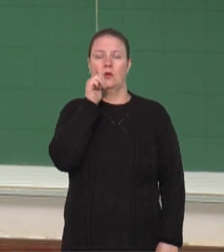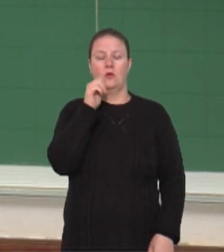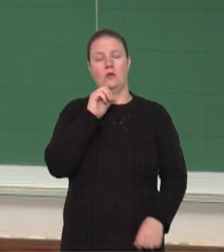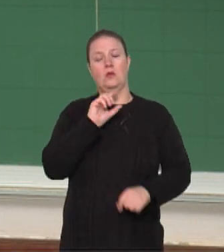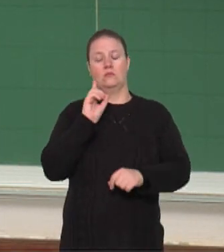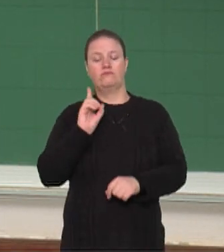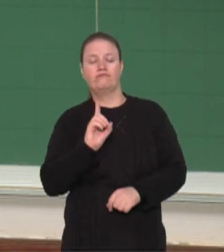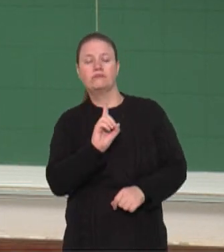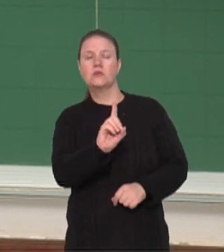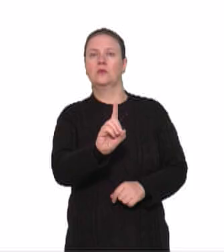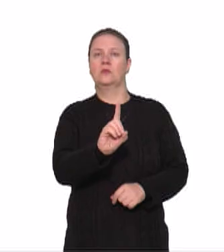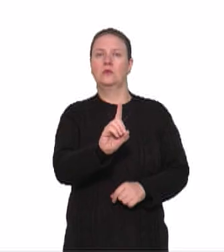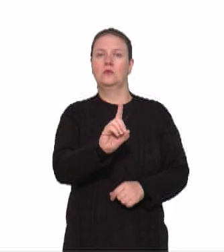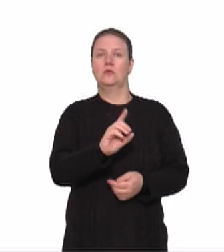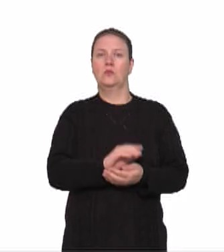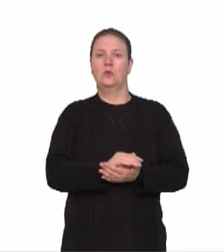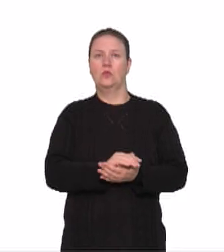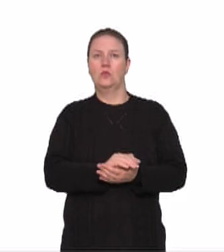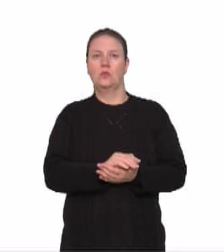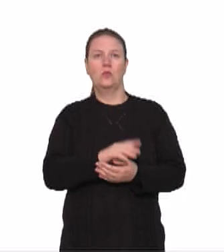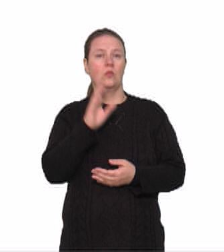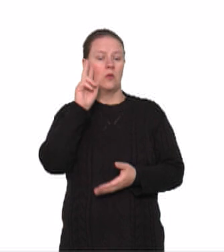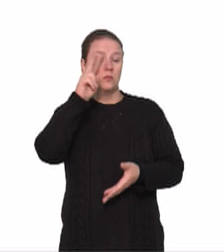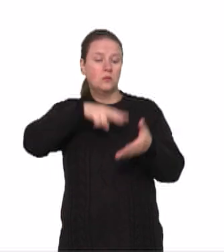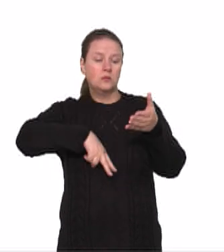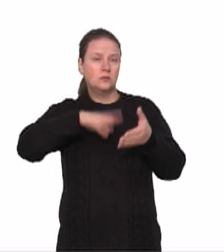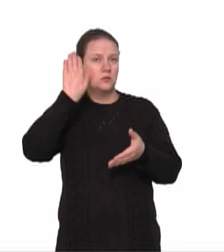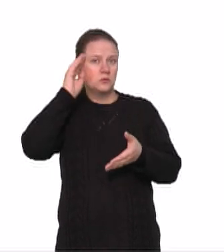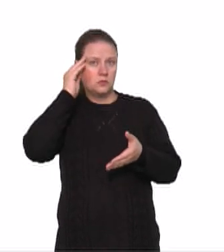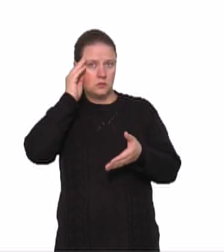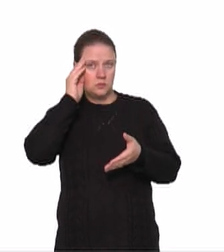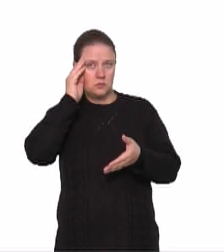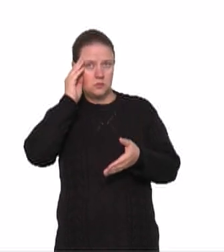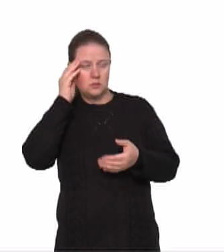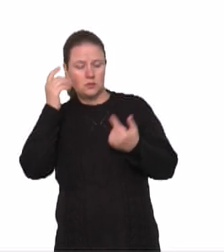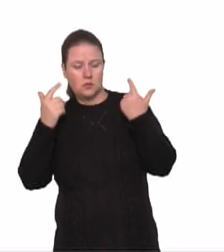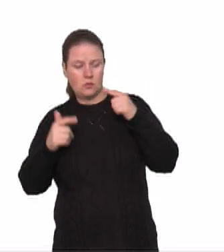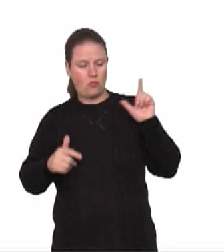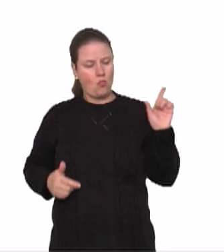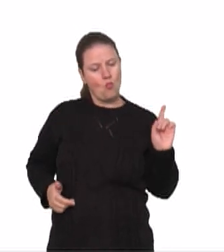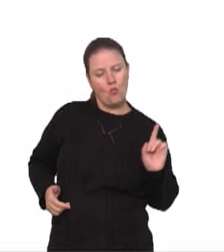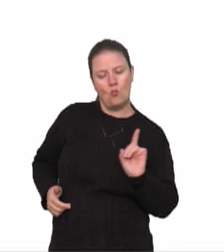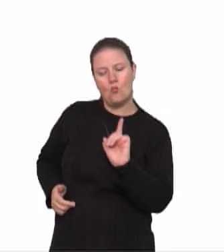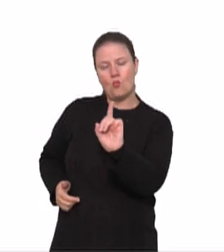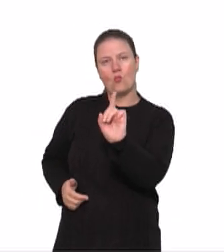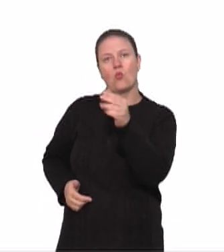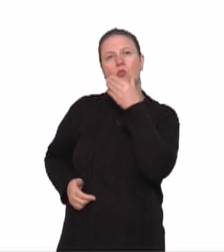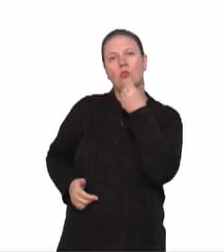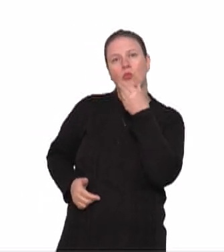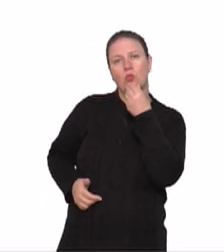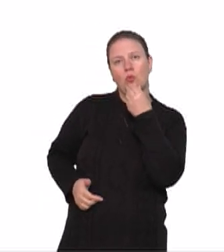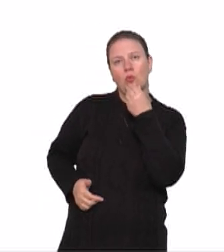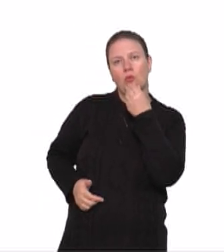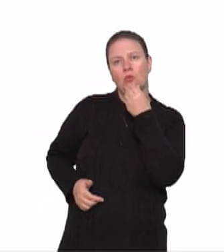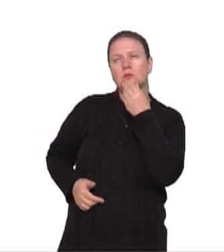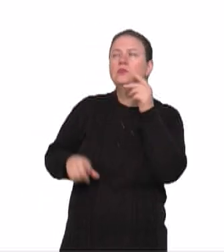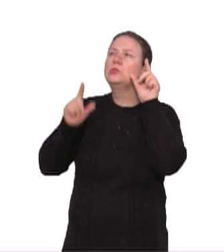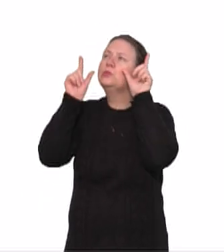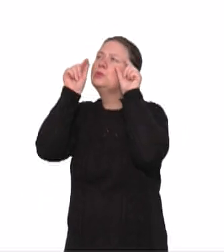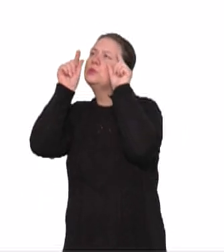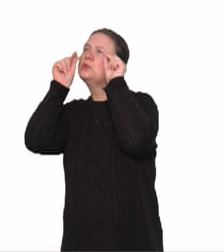ali, feita para o leitor entender. Aí a fala do Romeu. Tenha sono em seus